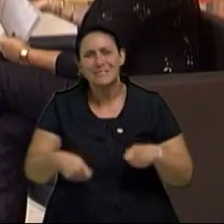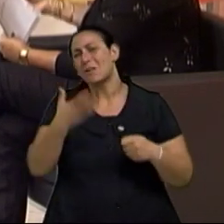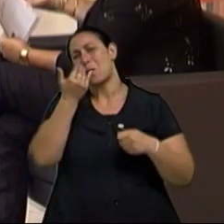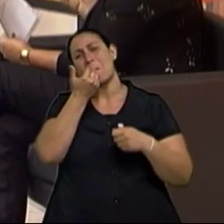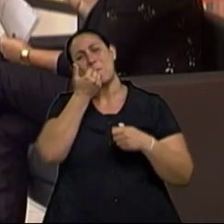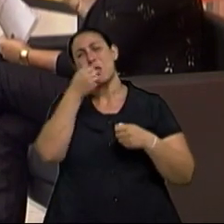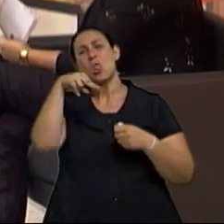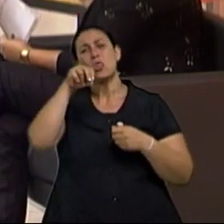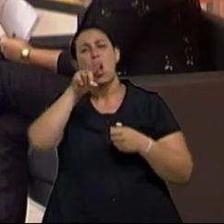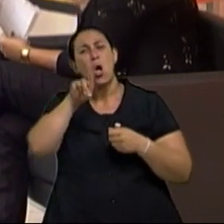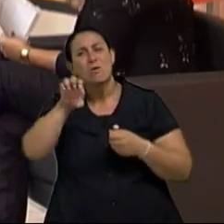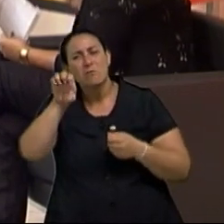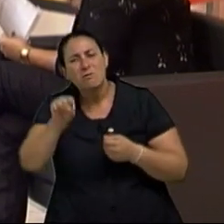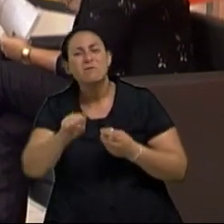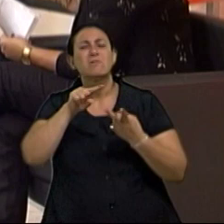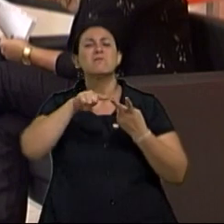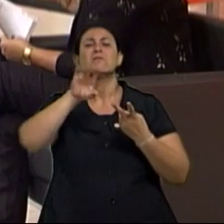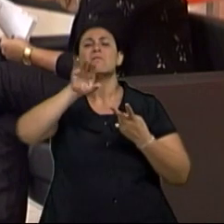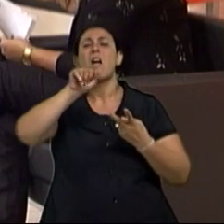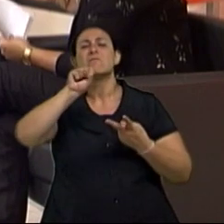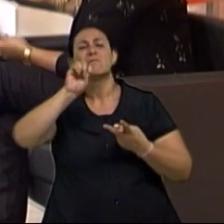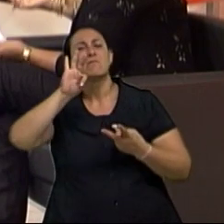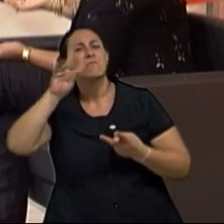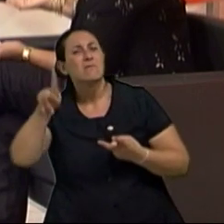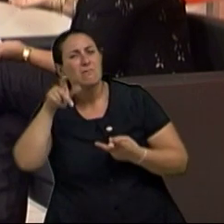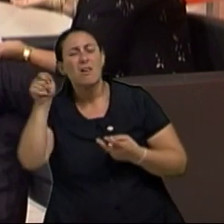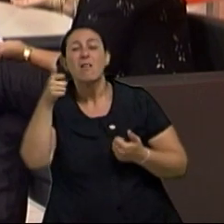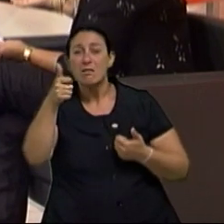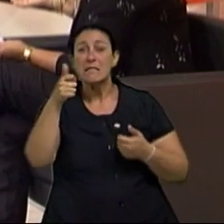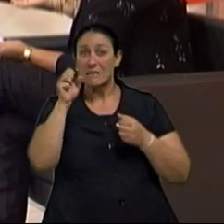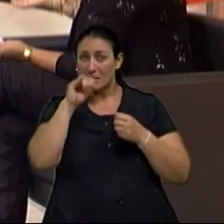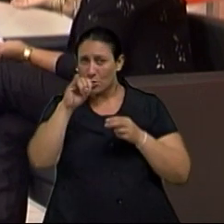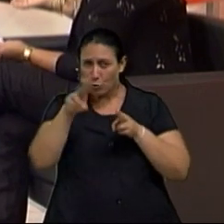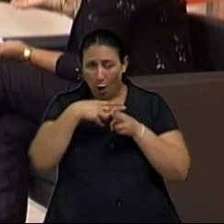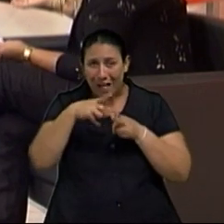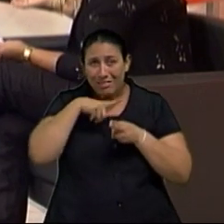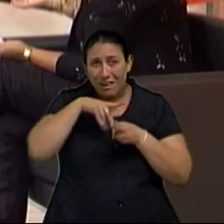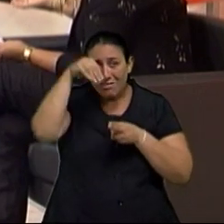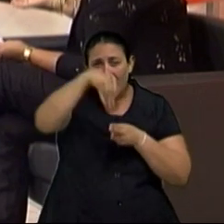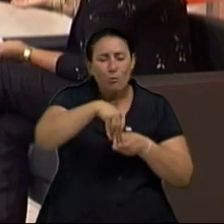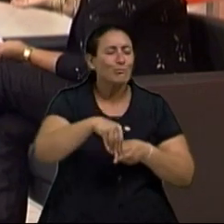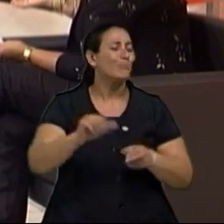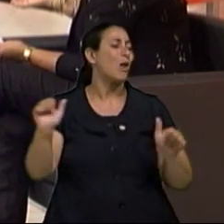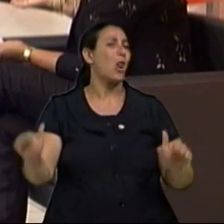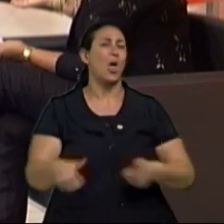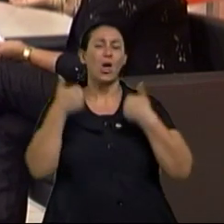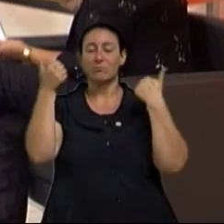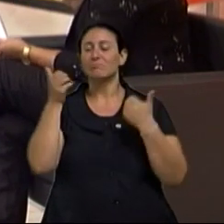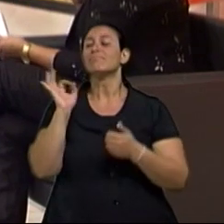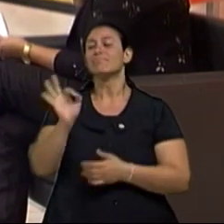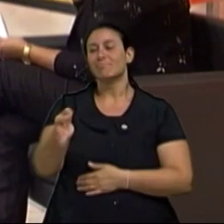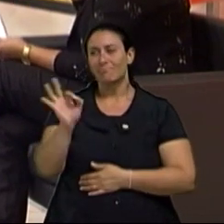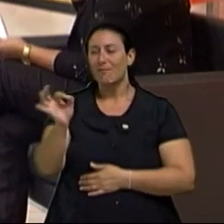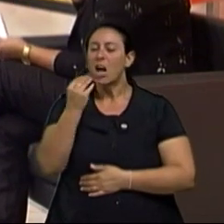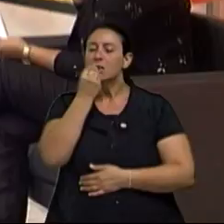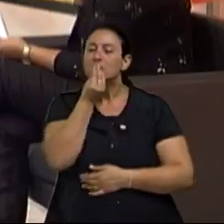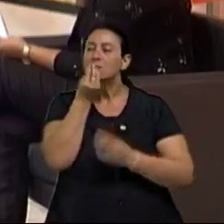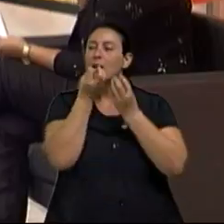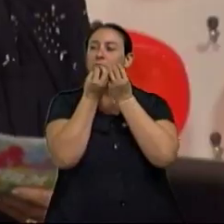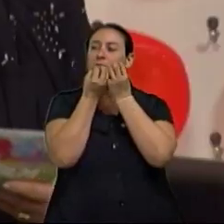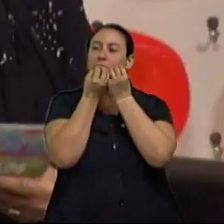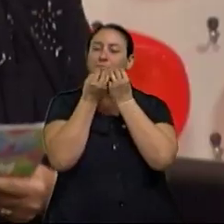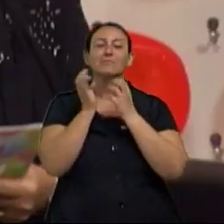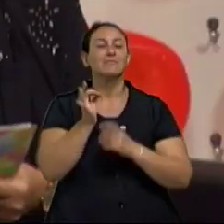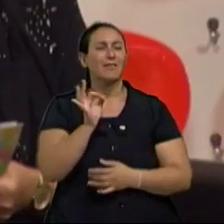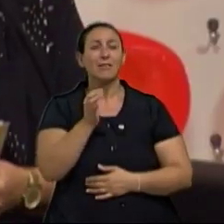comer castanhas. Sim. Se já vem no chocolate, que maravilha. Ah, e a crocância fica fantástica. Mas olha, senti